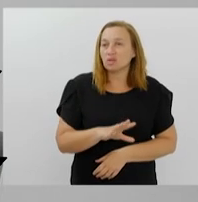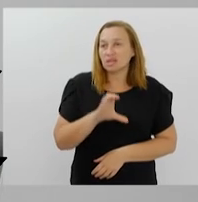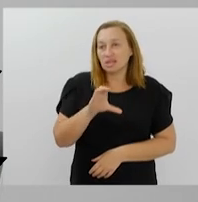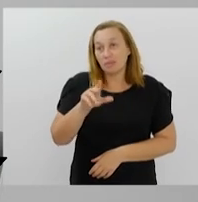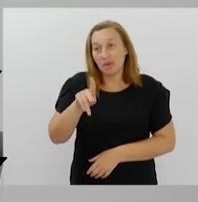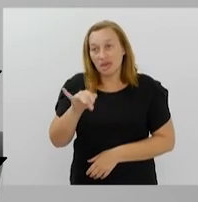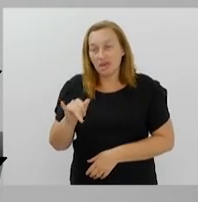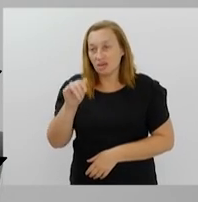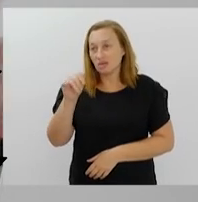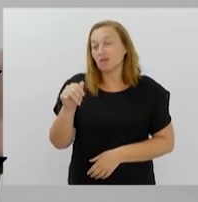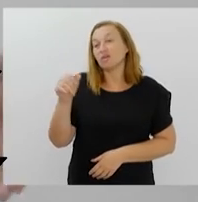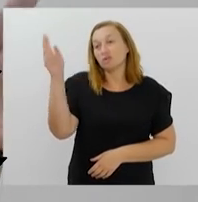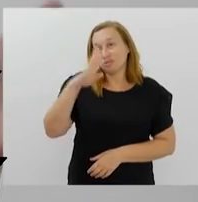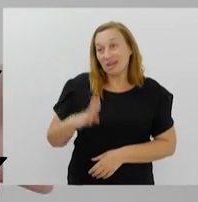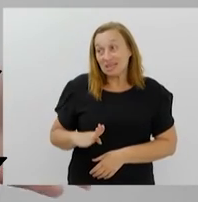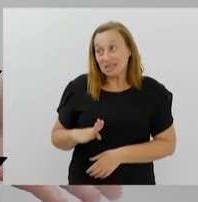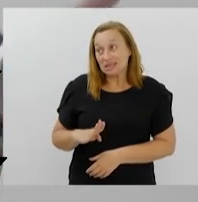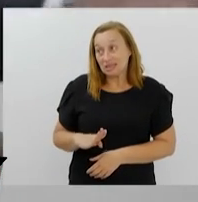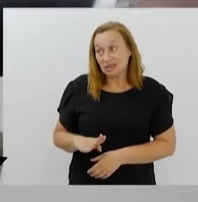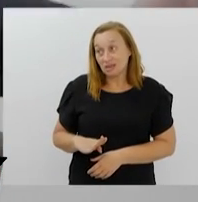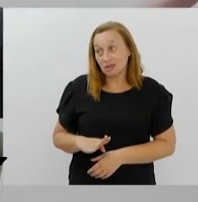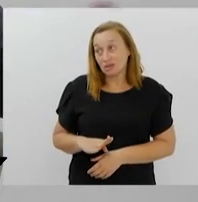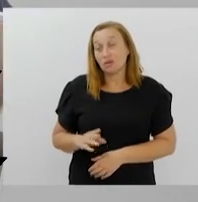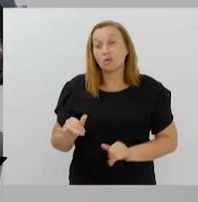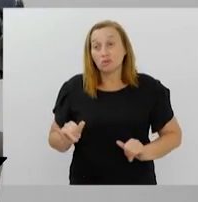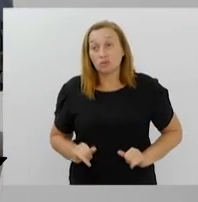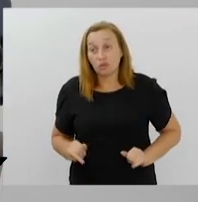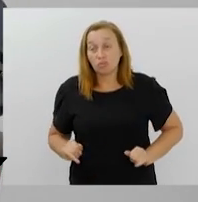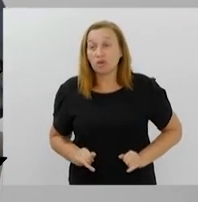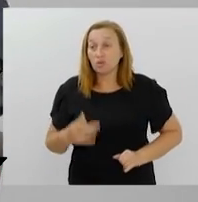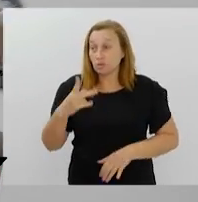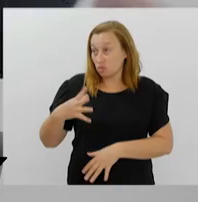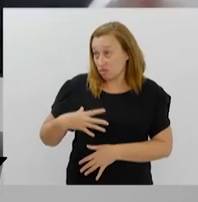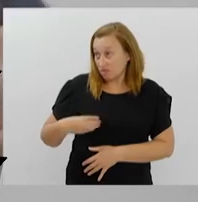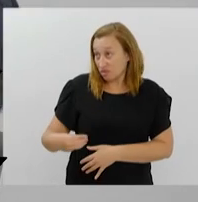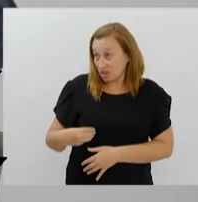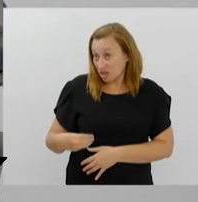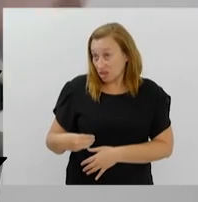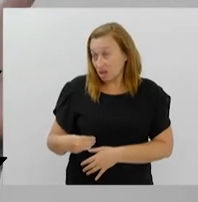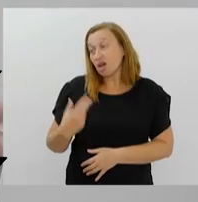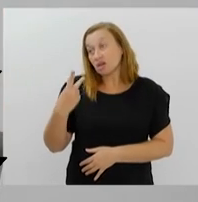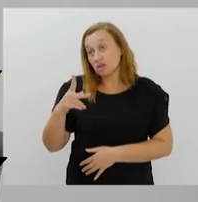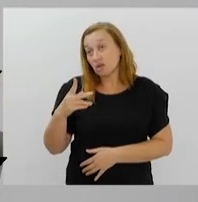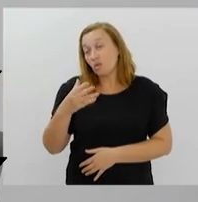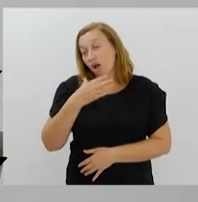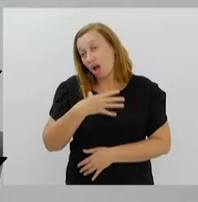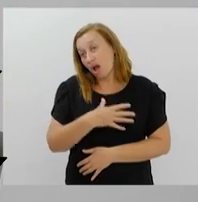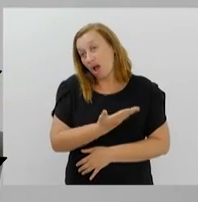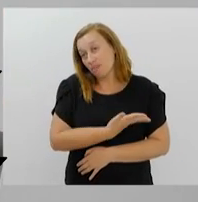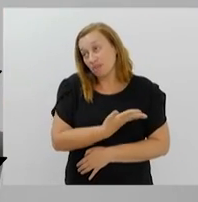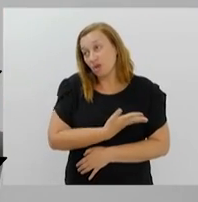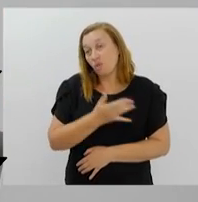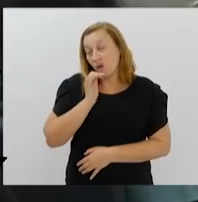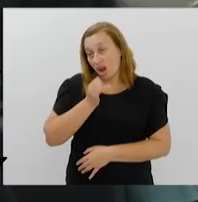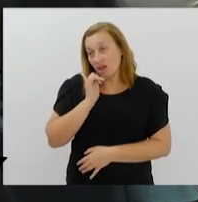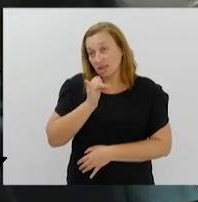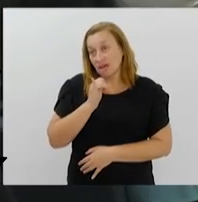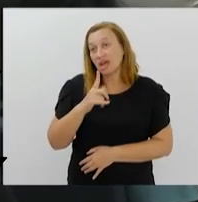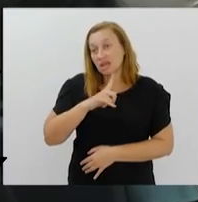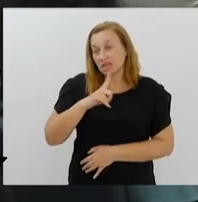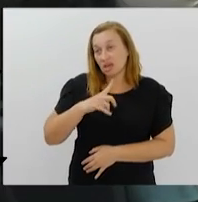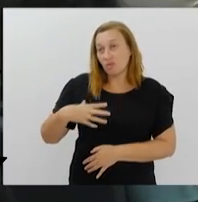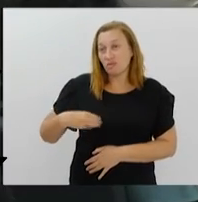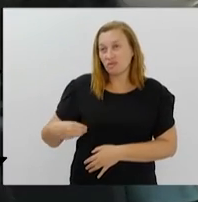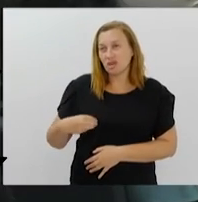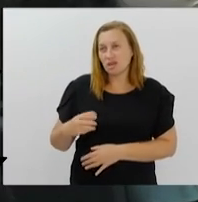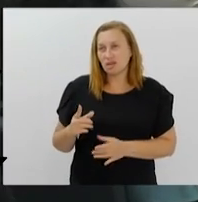eu tenho certeza pelo drama que vossa excelência viveu com a sua filha e posso aqui como seu amigo relatar isso Fred Pacheco tem uma filha que ficou